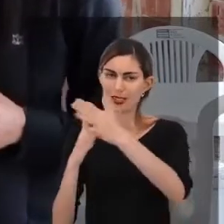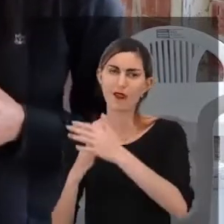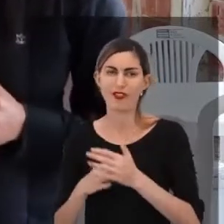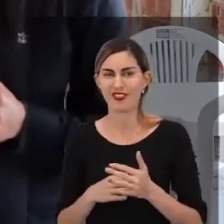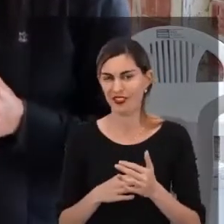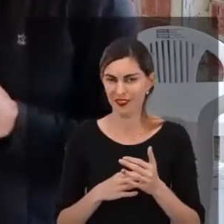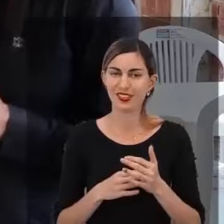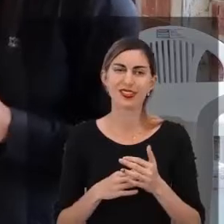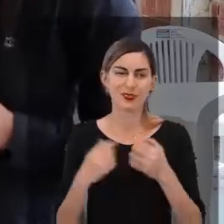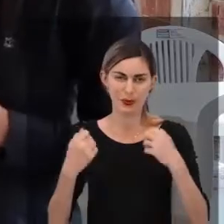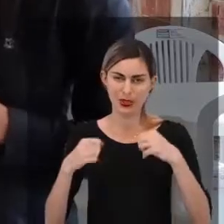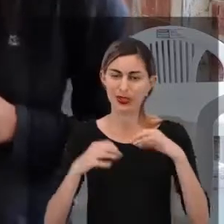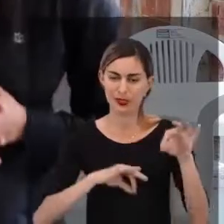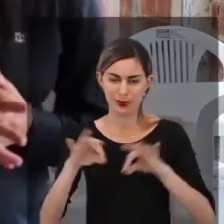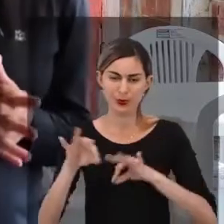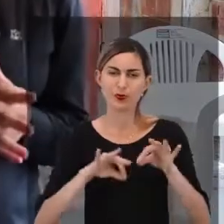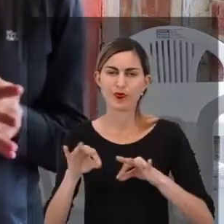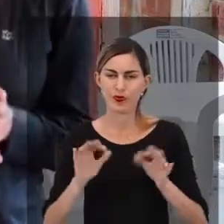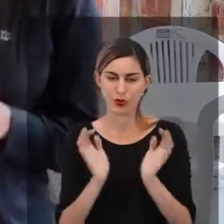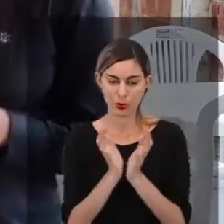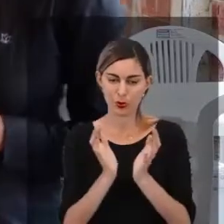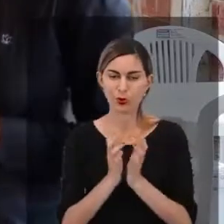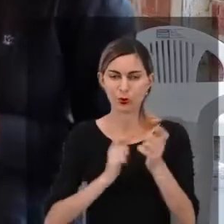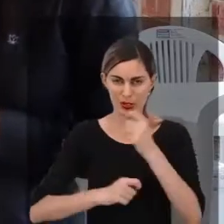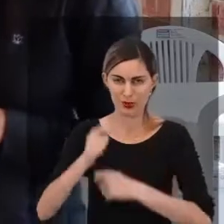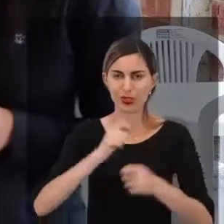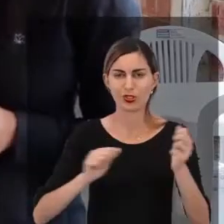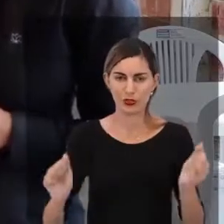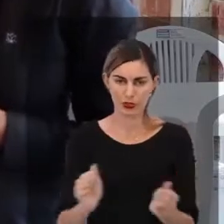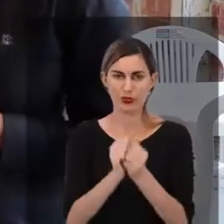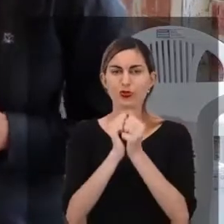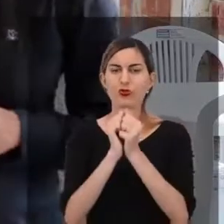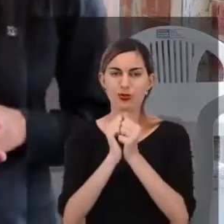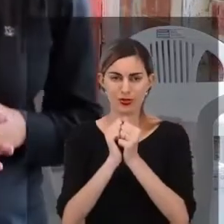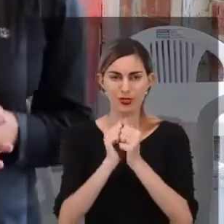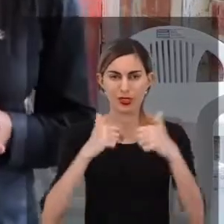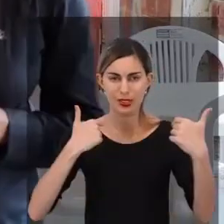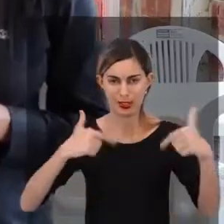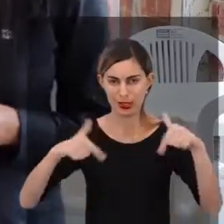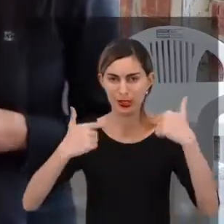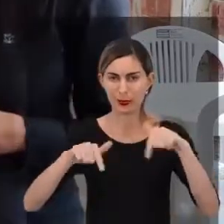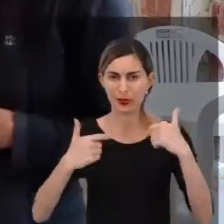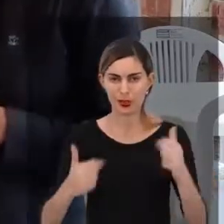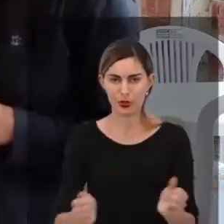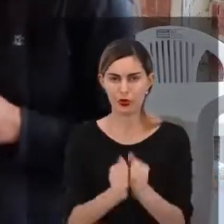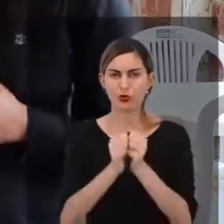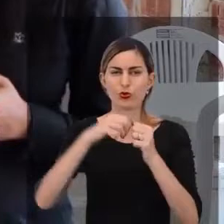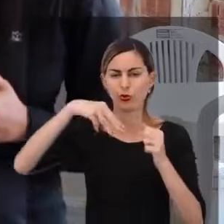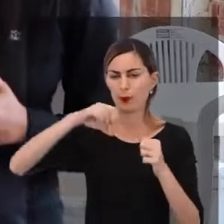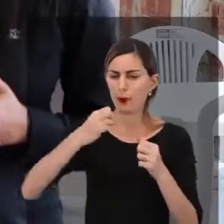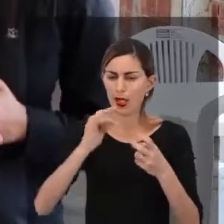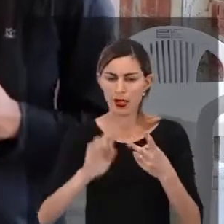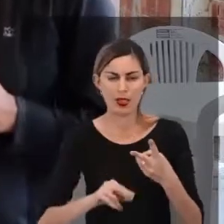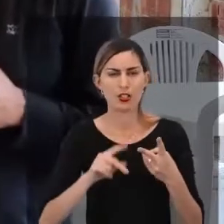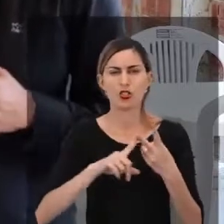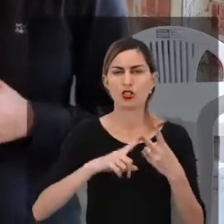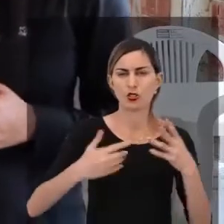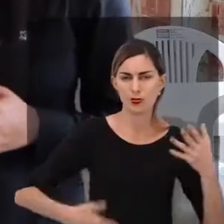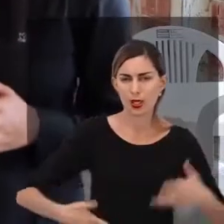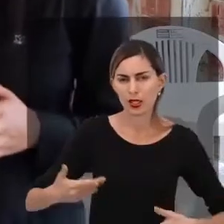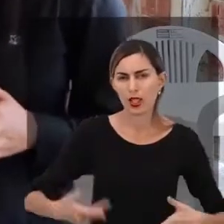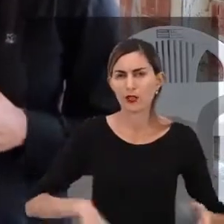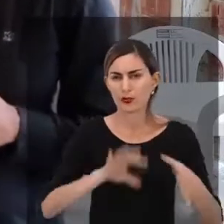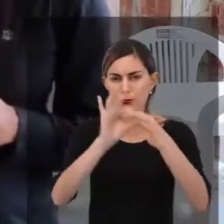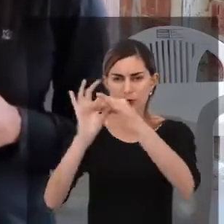Um grande desafio também para o técnico, né, Monique? Ele trazer a equipe administrativa para ele. Para ele. É juntar, trabalhar em sincronia com o mestre, com o encarregado,